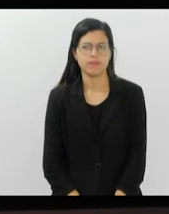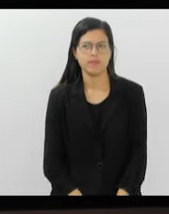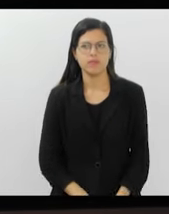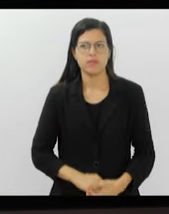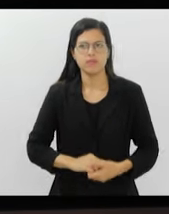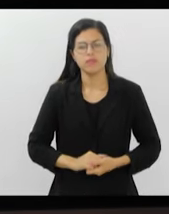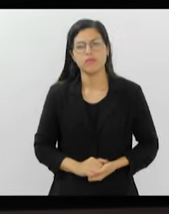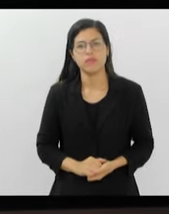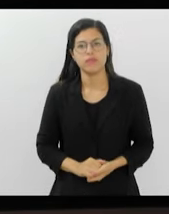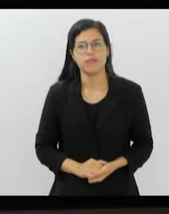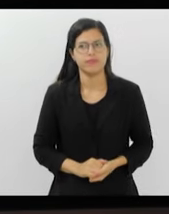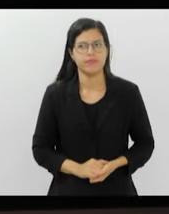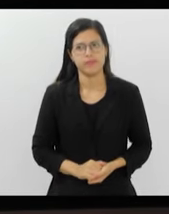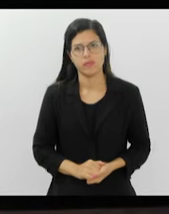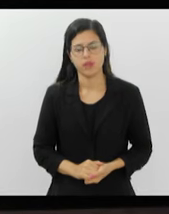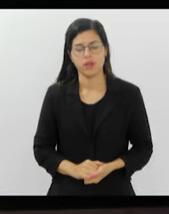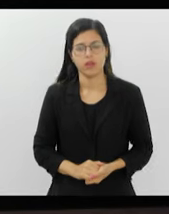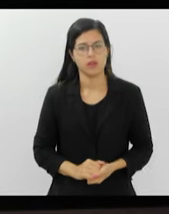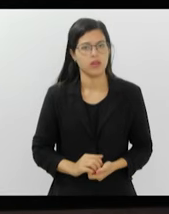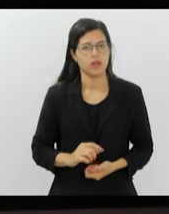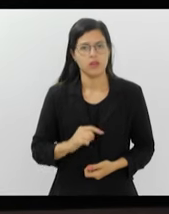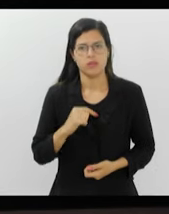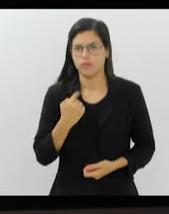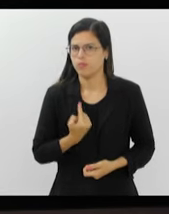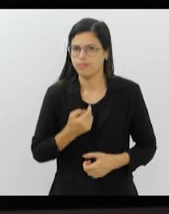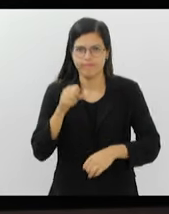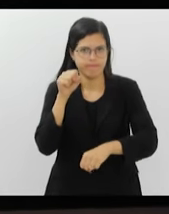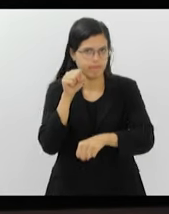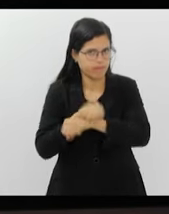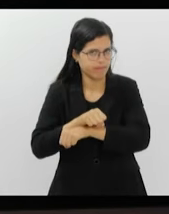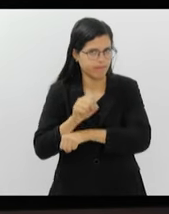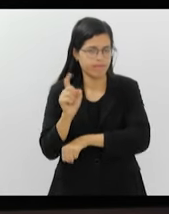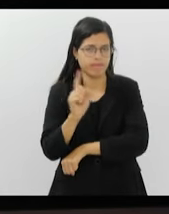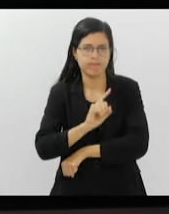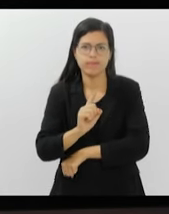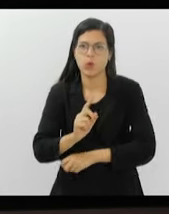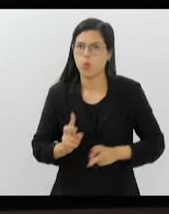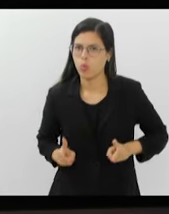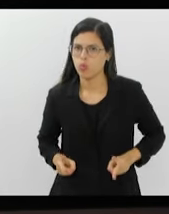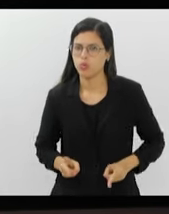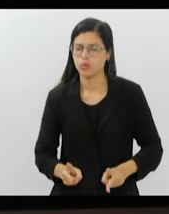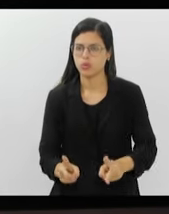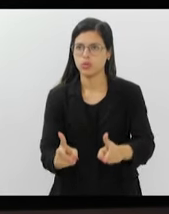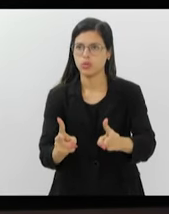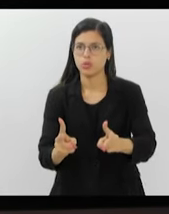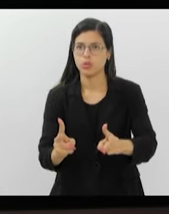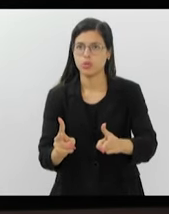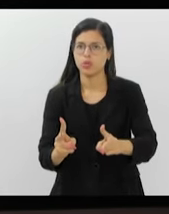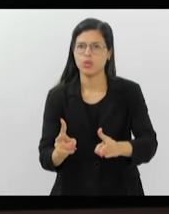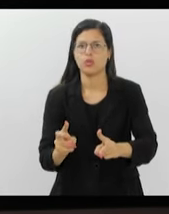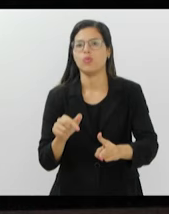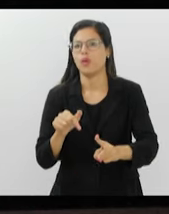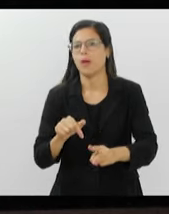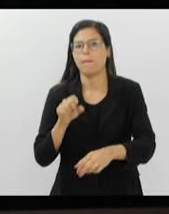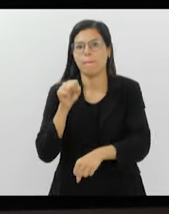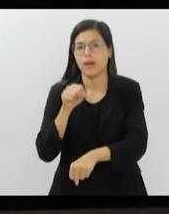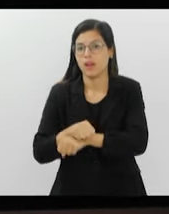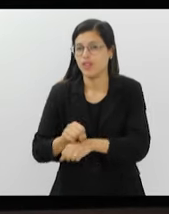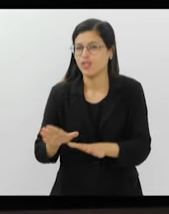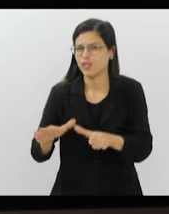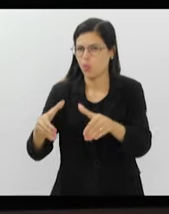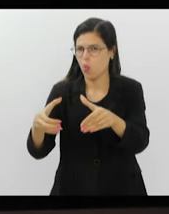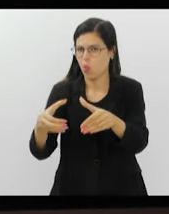cidade não vamos descansar Enquanto essa organização